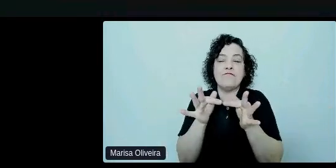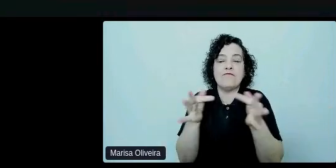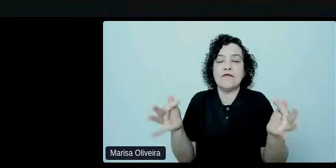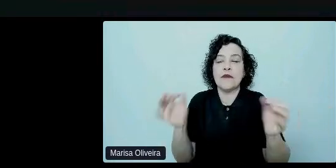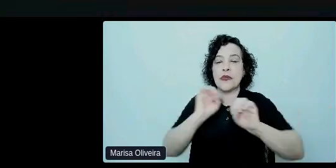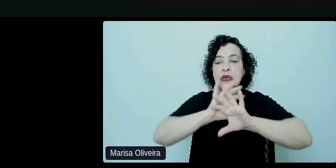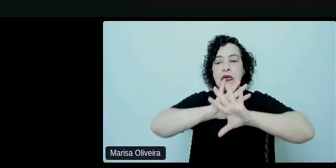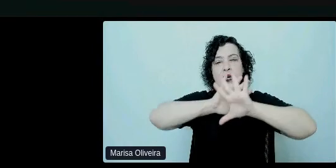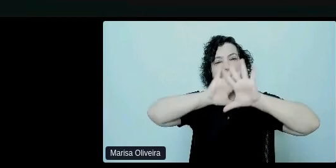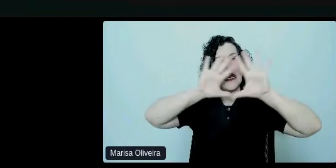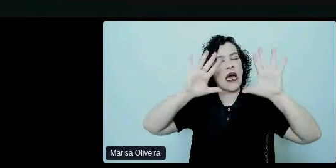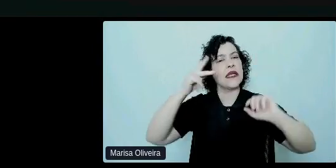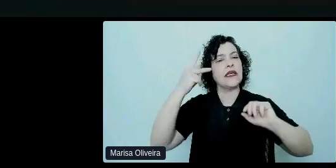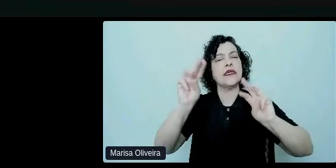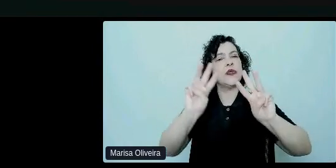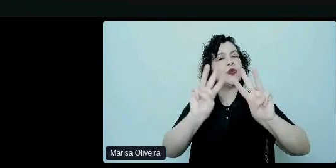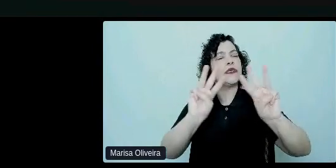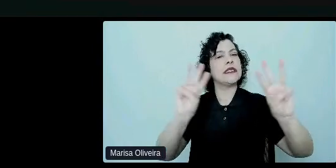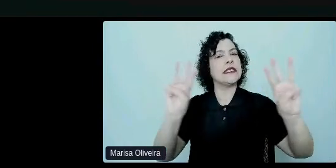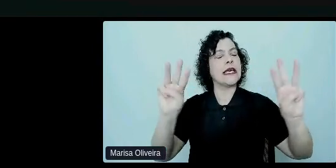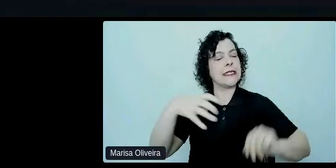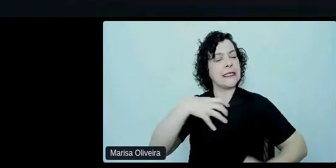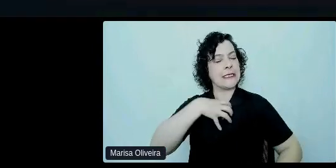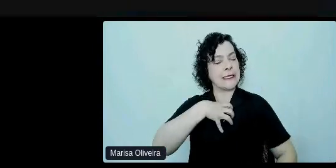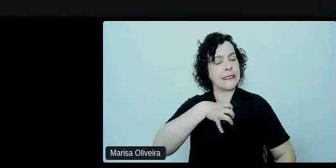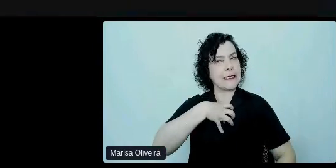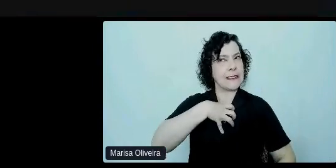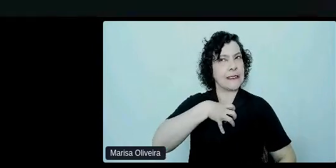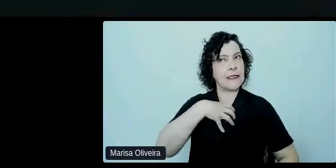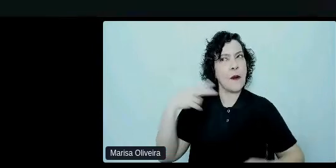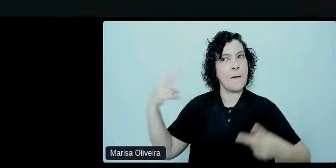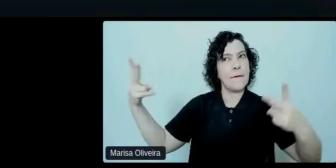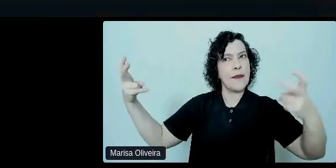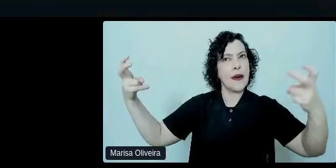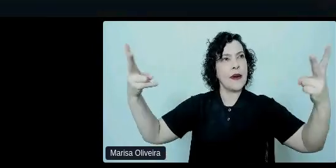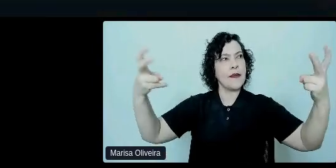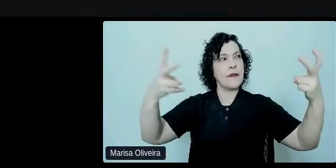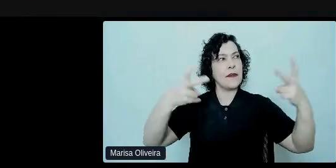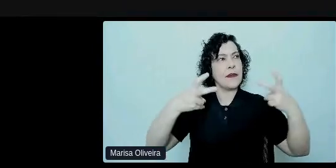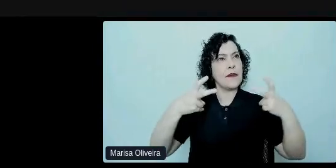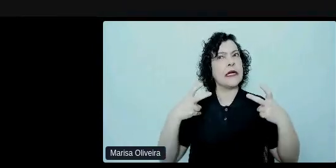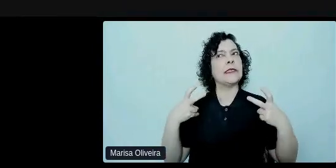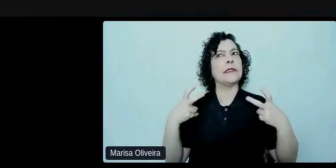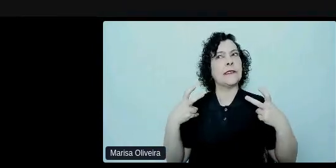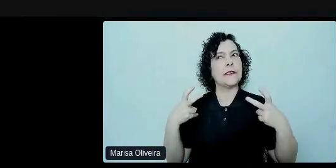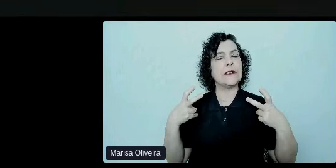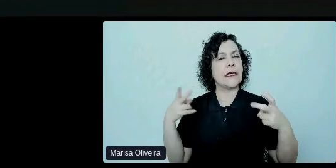forma intuitiva, que as ações do usuário sejam